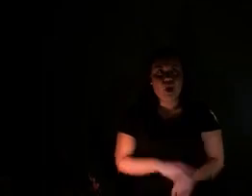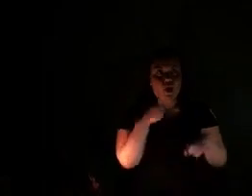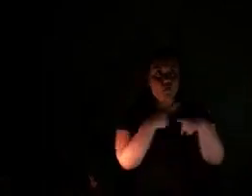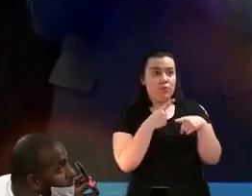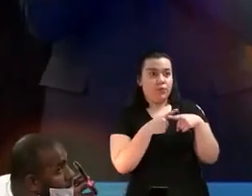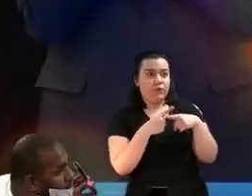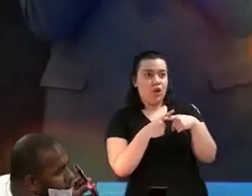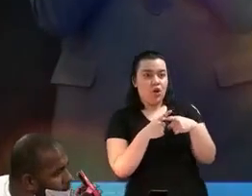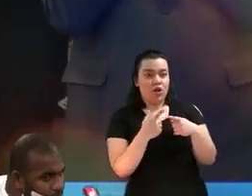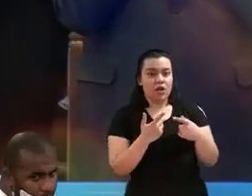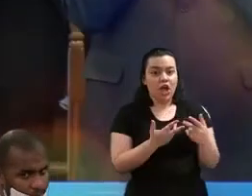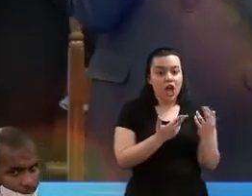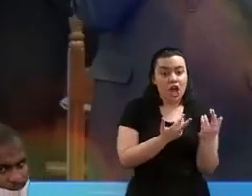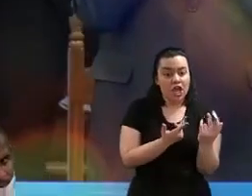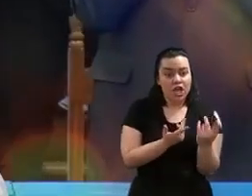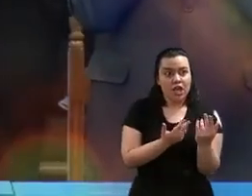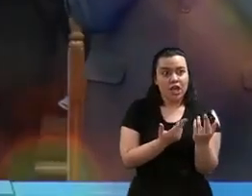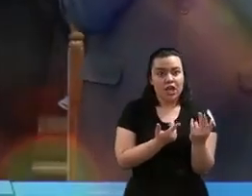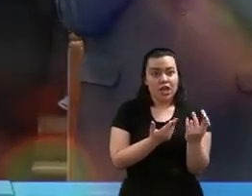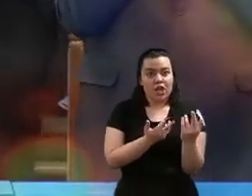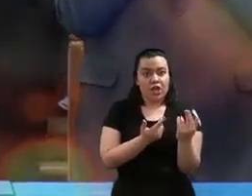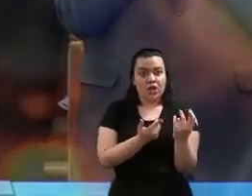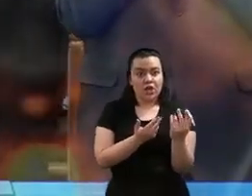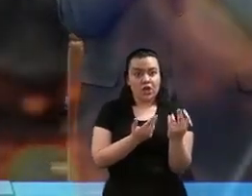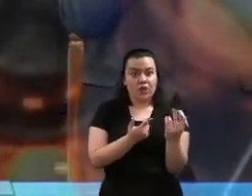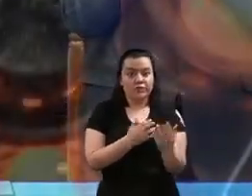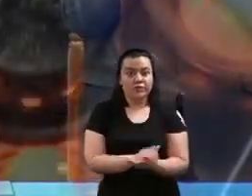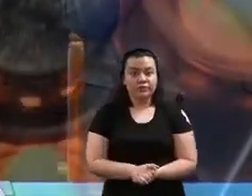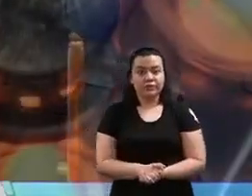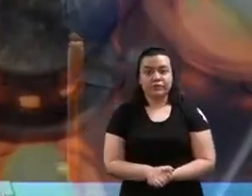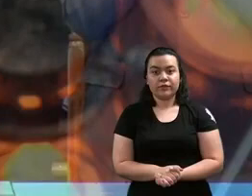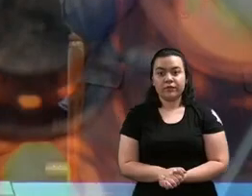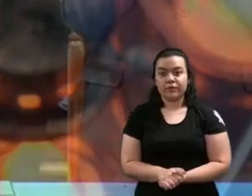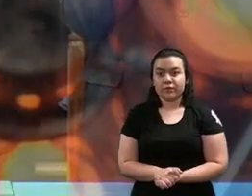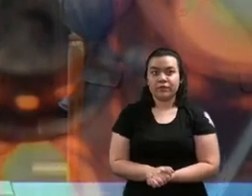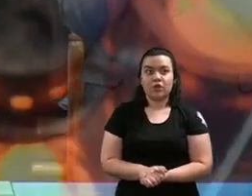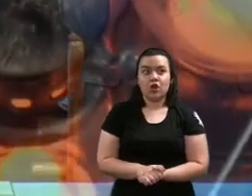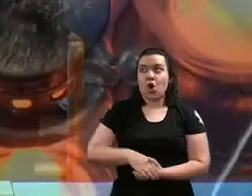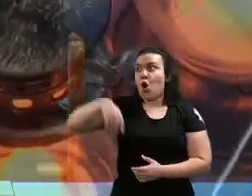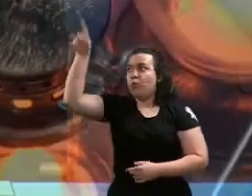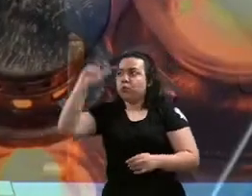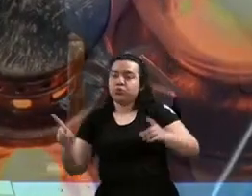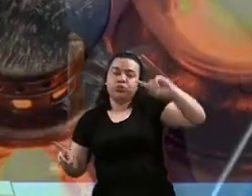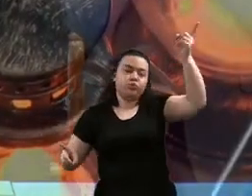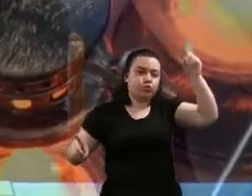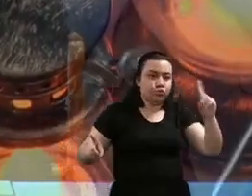como um relâmpago ilumina o céu de uma extremidade à outra,